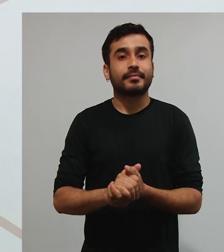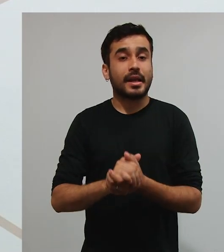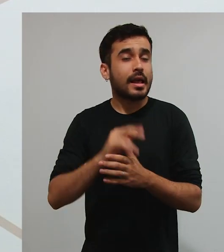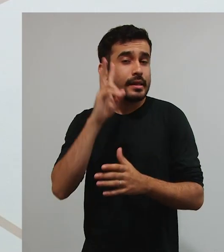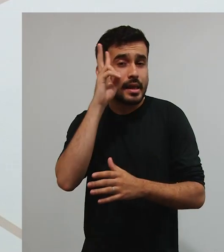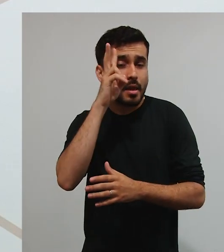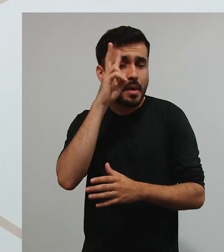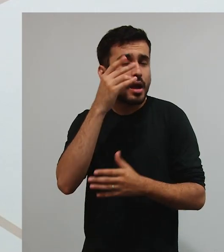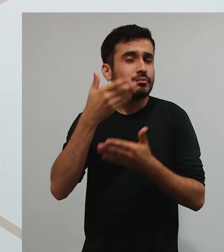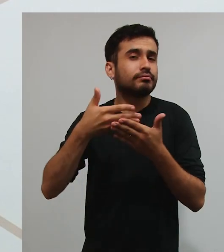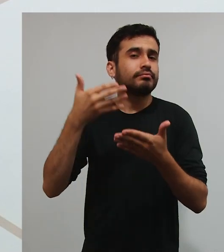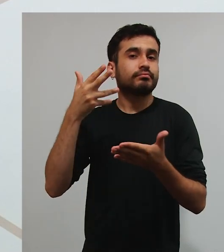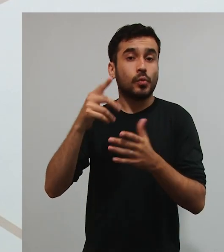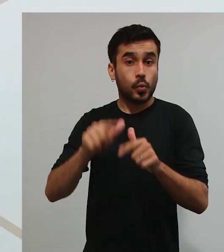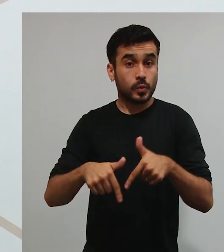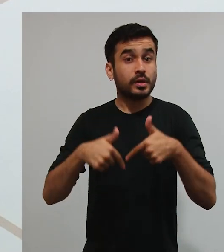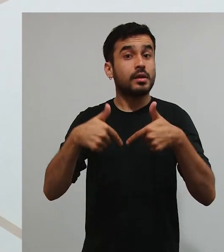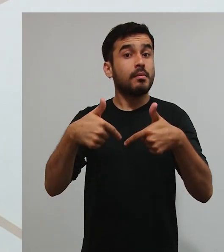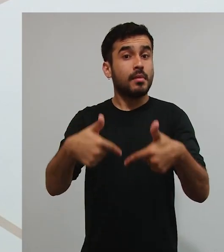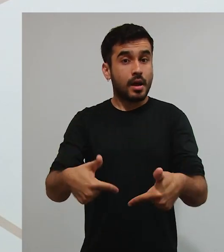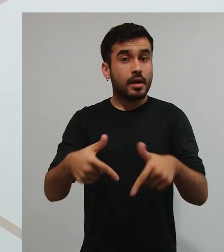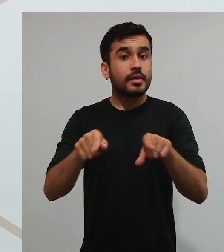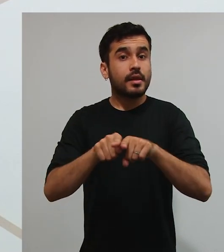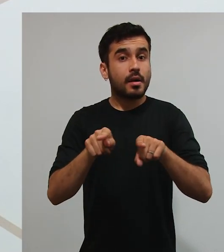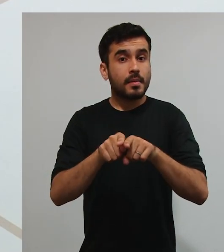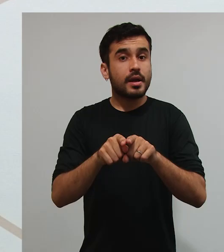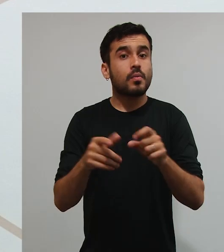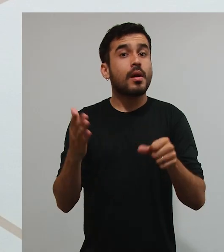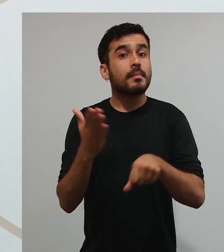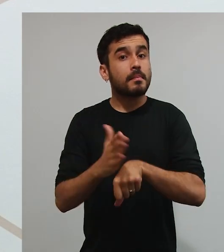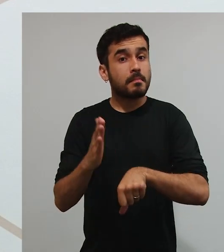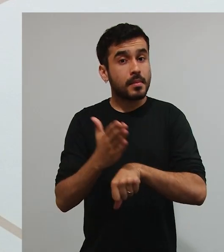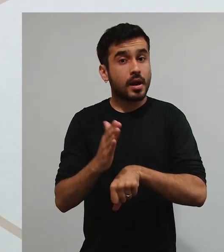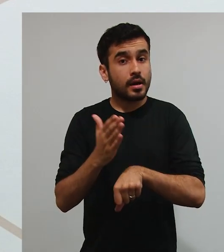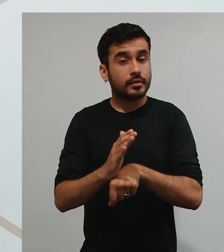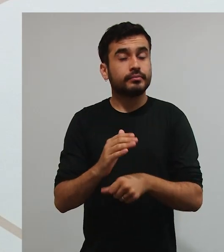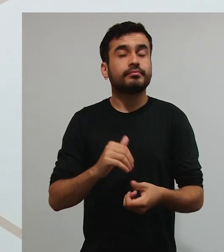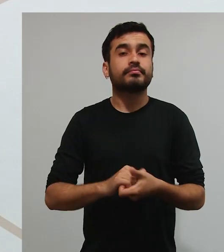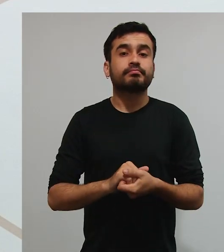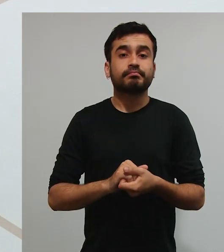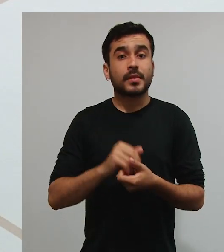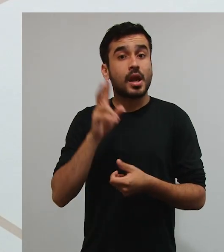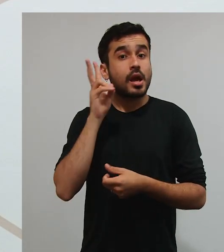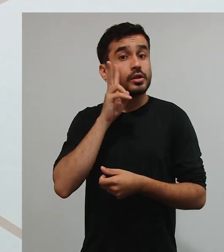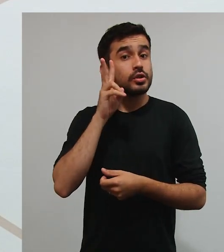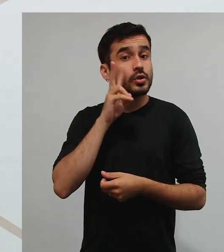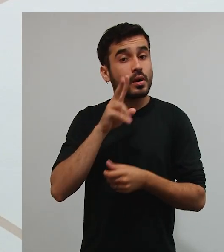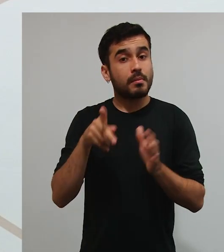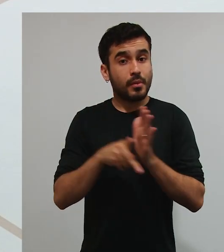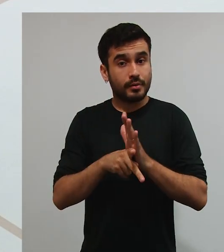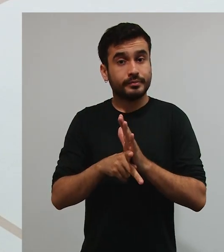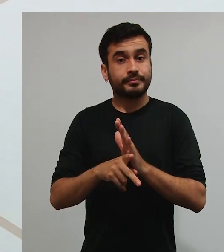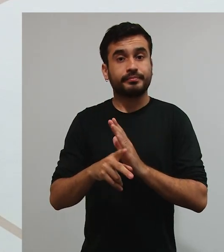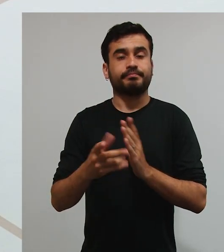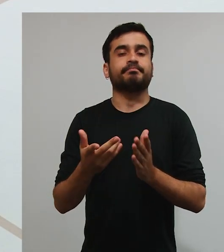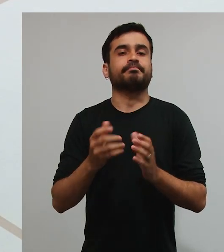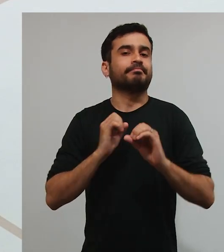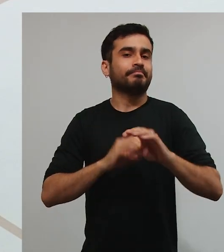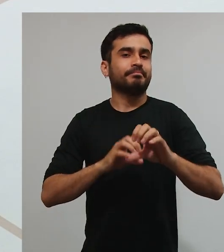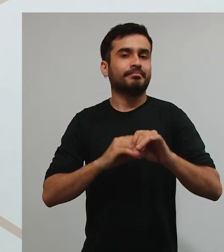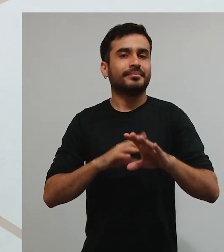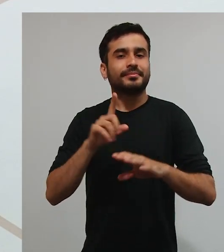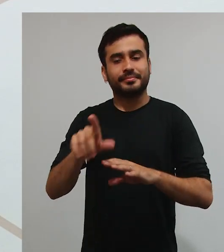aquelas lembranças, com as suas atitudes, com as suas práticas. E a história da educação se